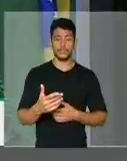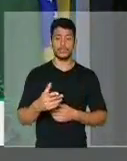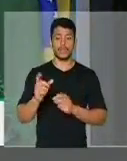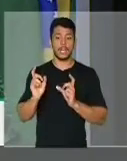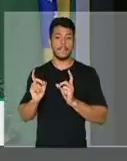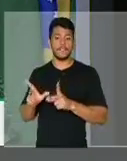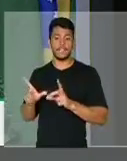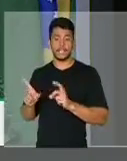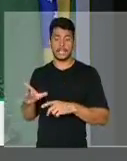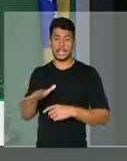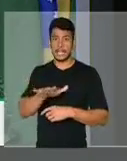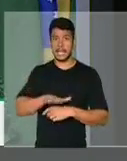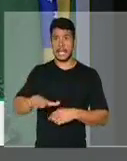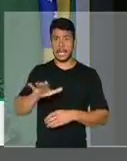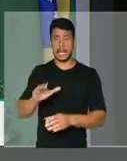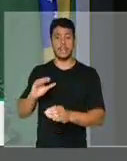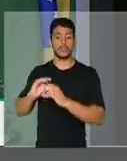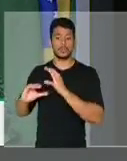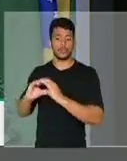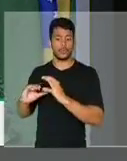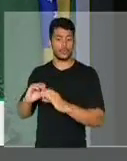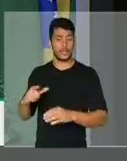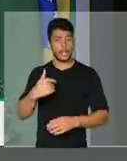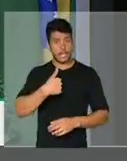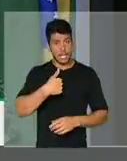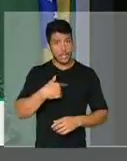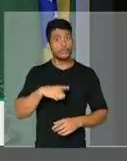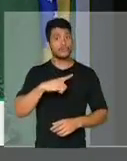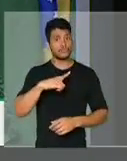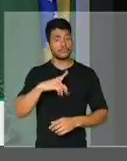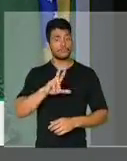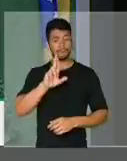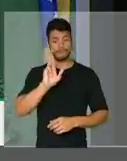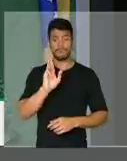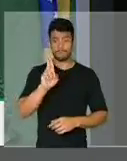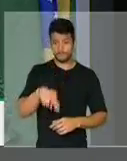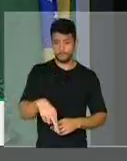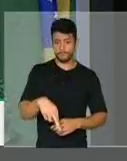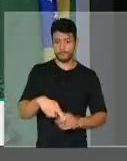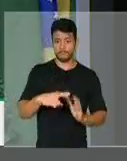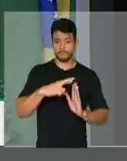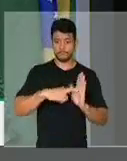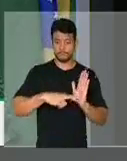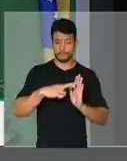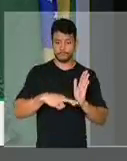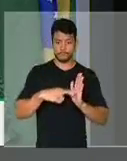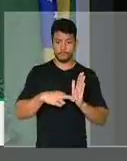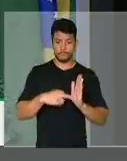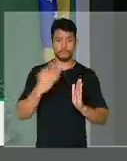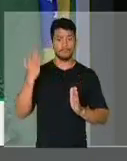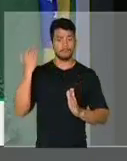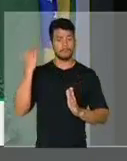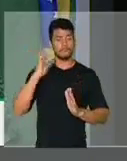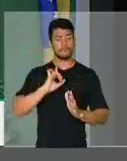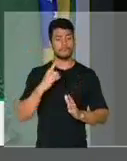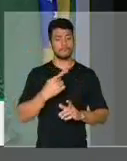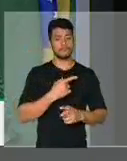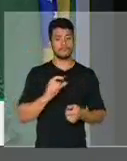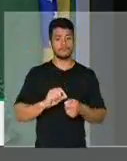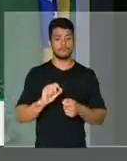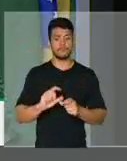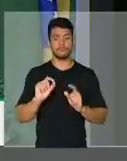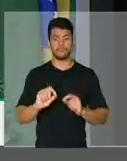de telecomunicações. Fui o relator e, naquele momento, fizemos, então,